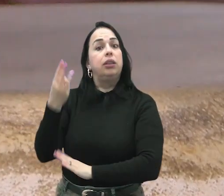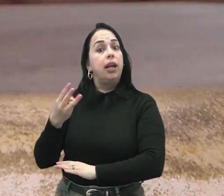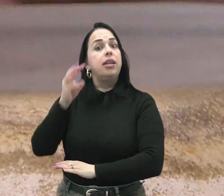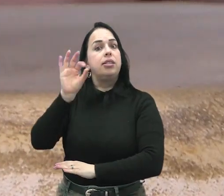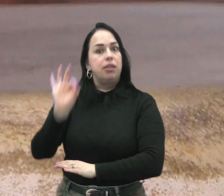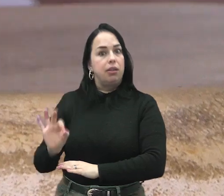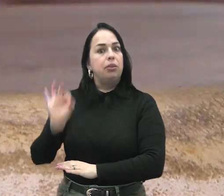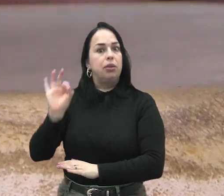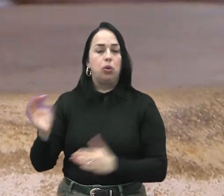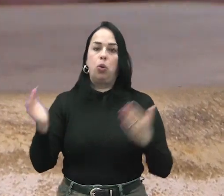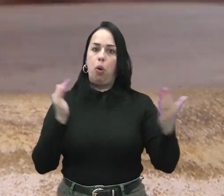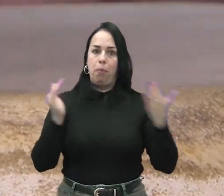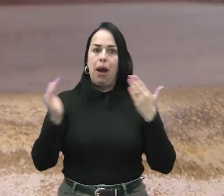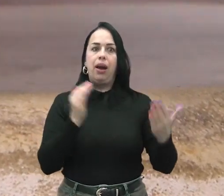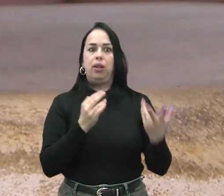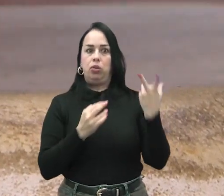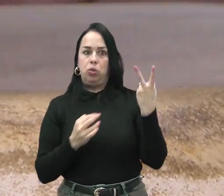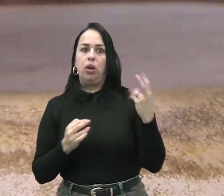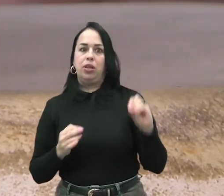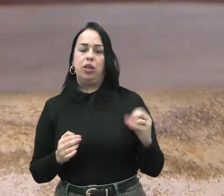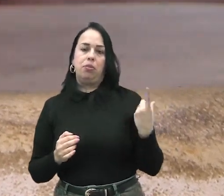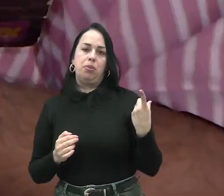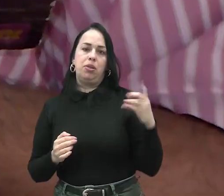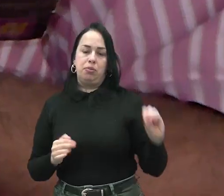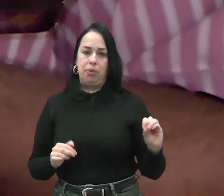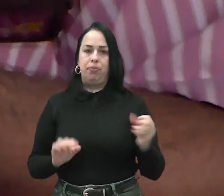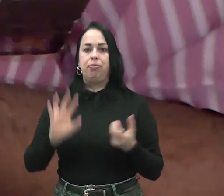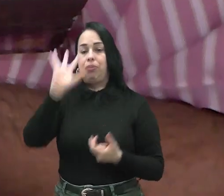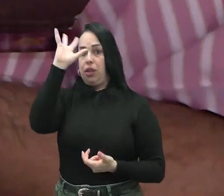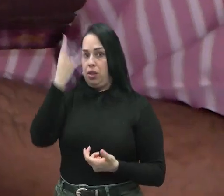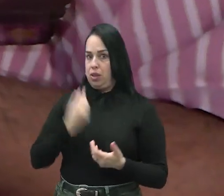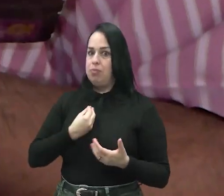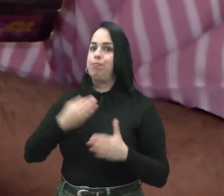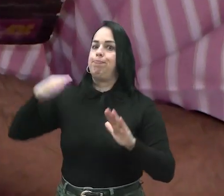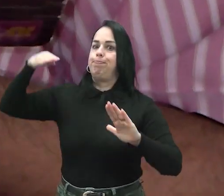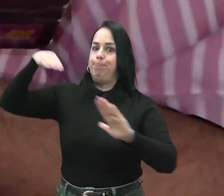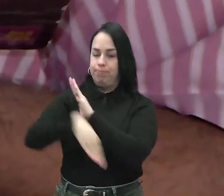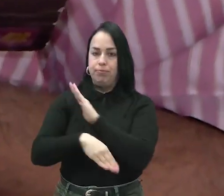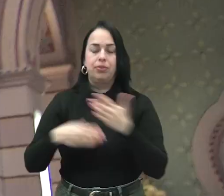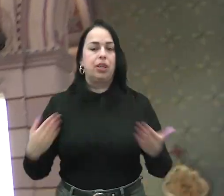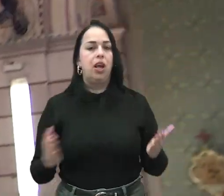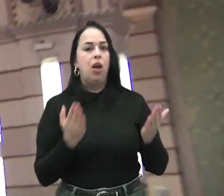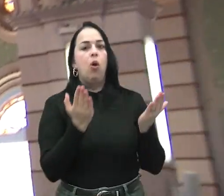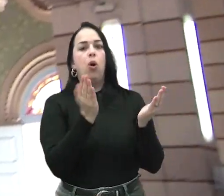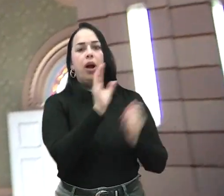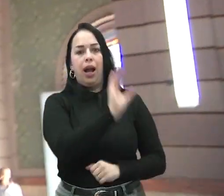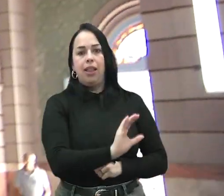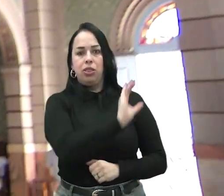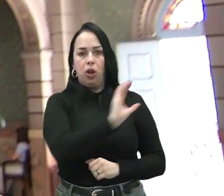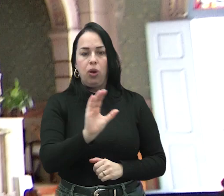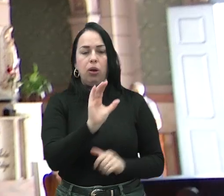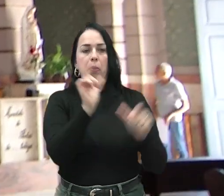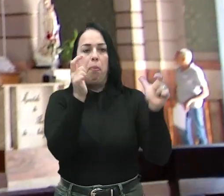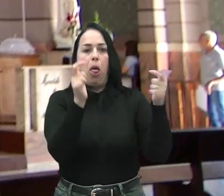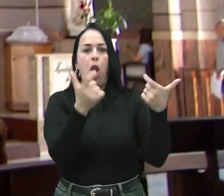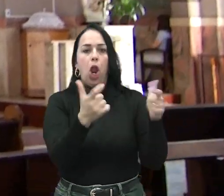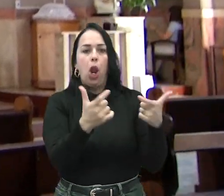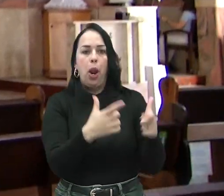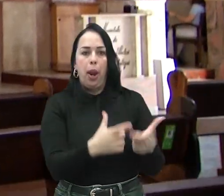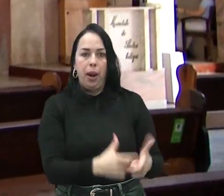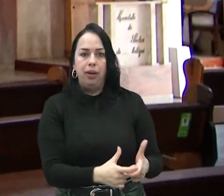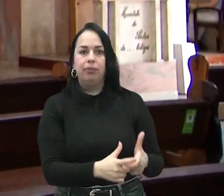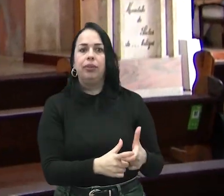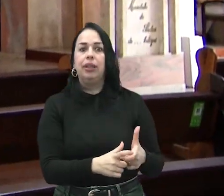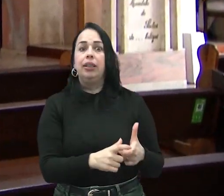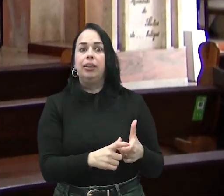vezes maior em relação ao censo anterior, em 2010, enquanto o espiritismo teve queda. O número de católicos no Brasil chegou ao menor nível